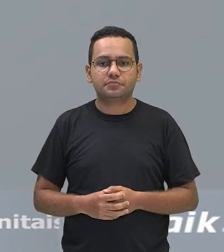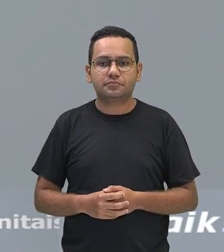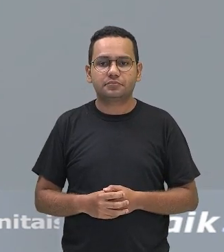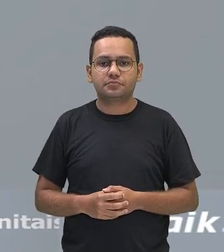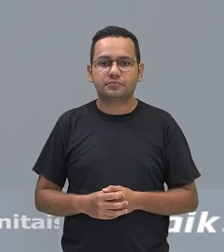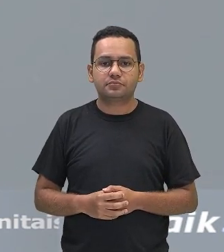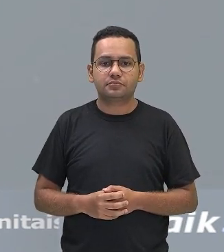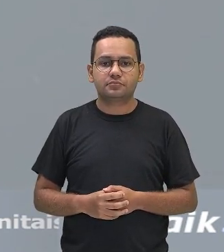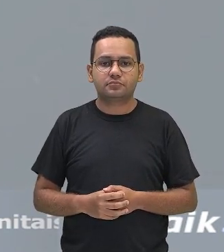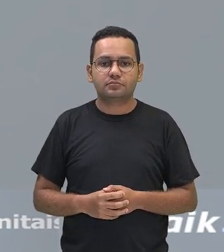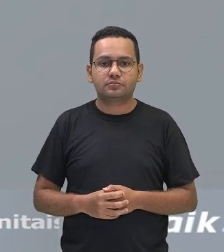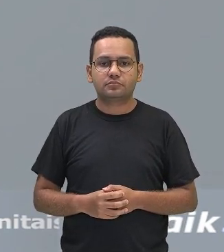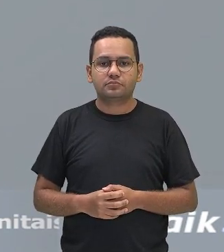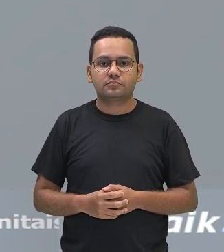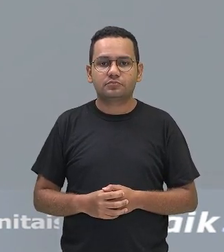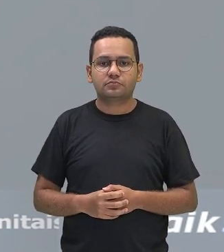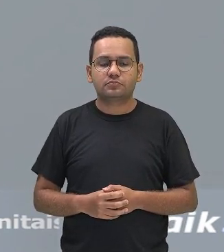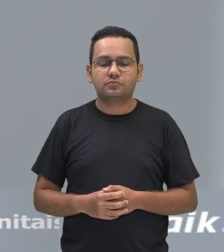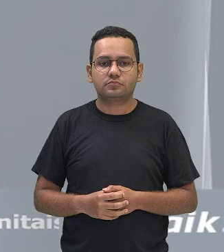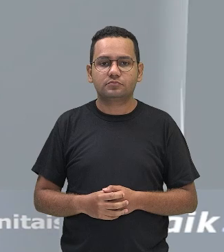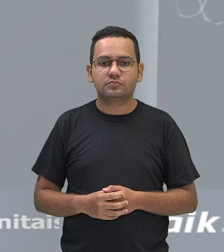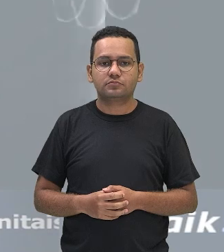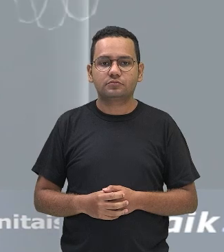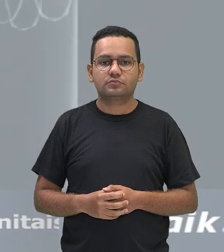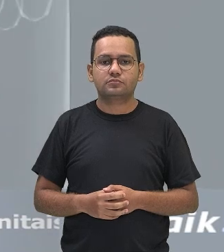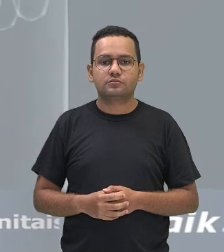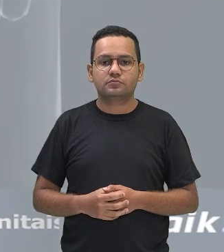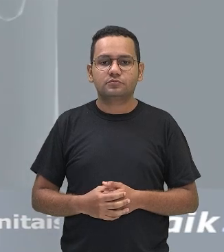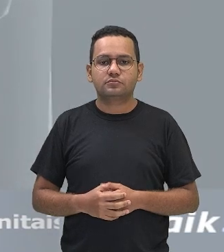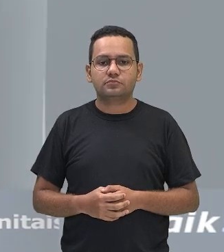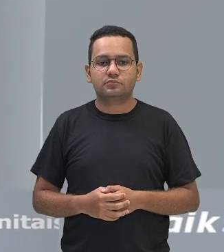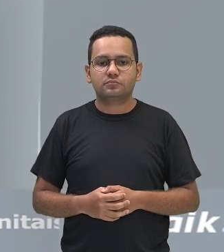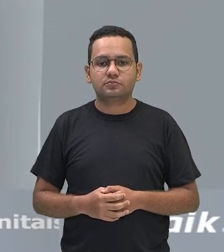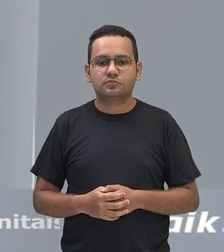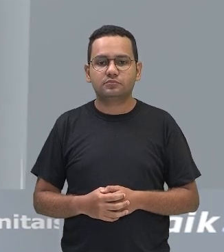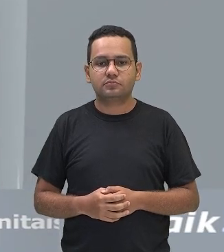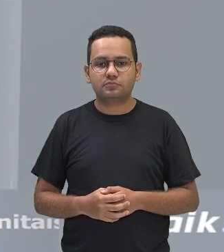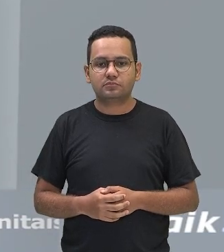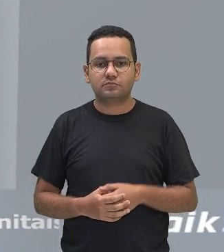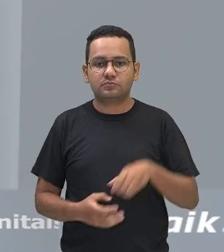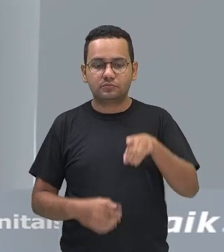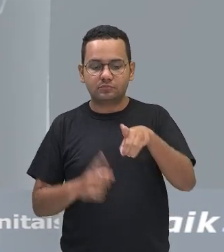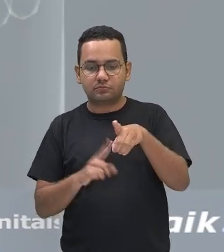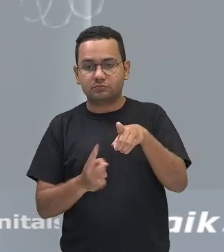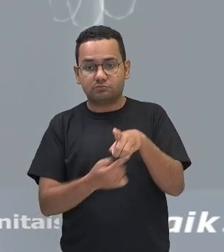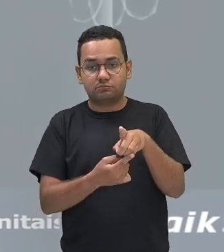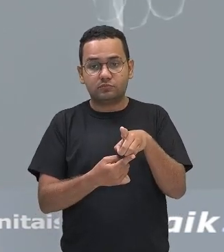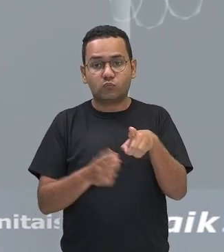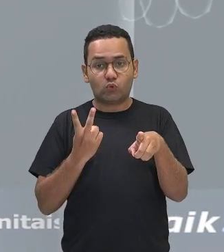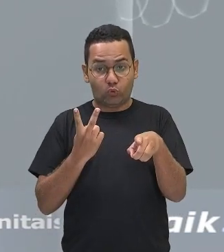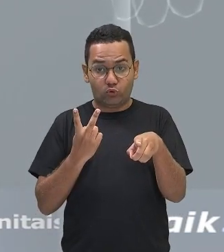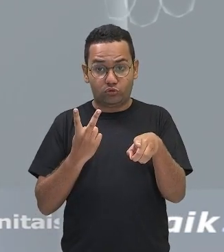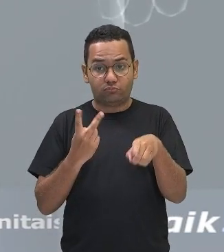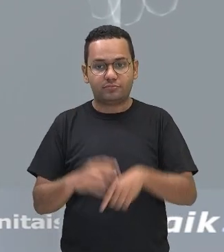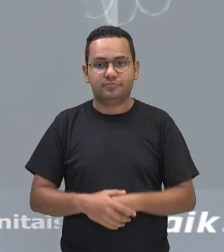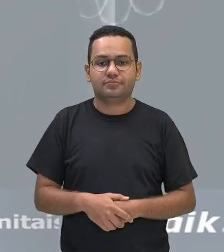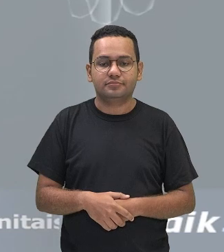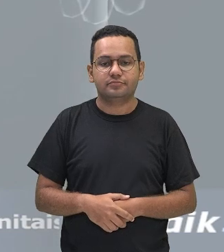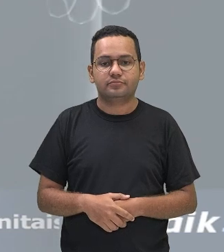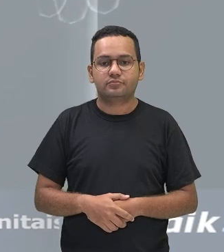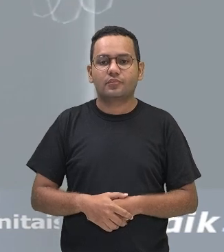eles identificados. Nós temos, vou começar por baixo aí, temos os dois testículos, que é onde ocorre